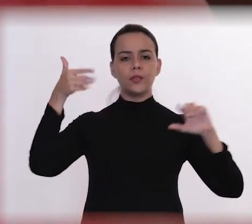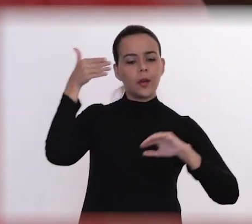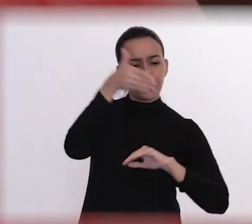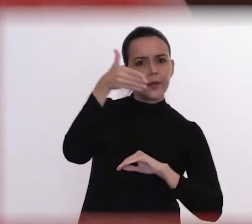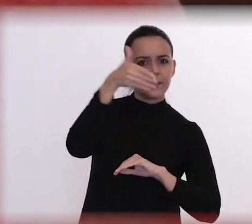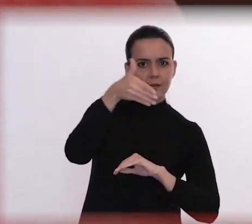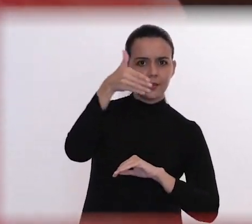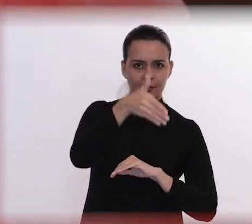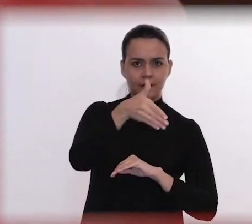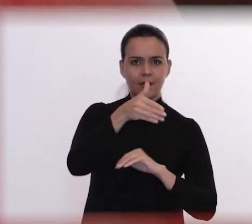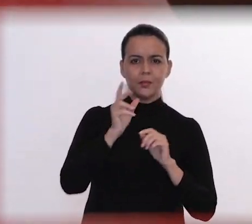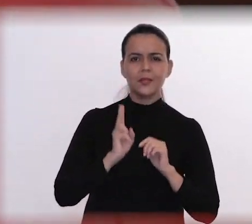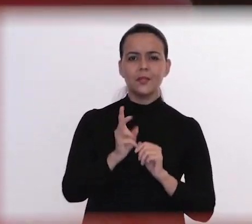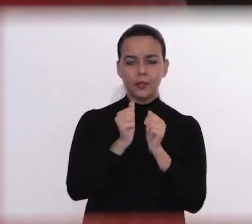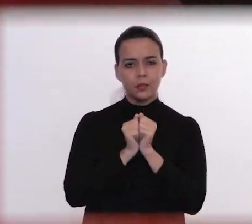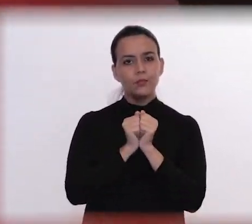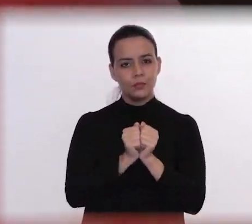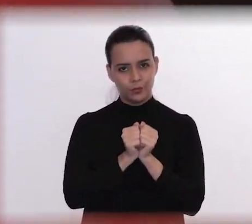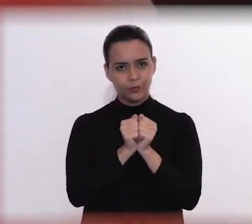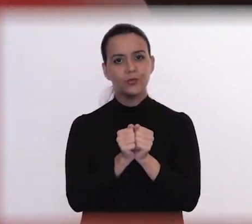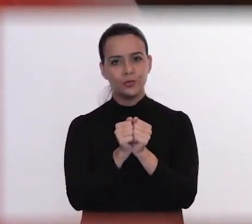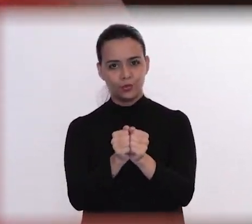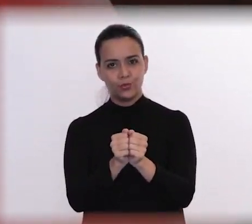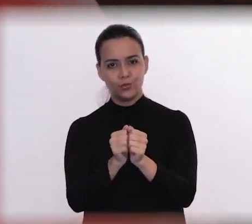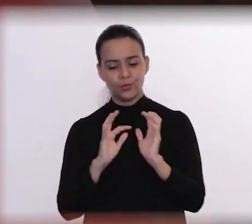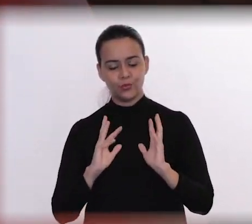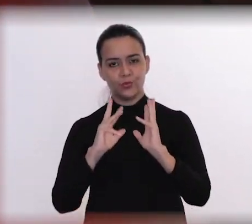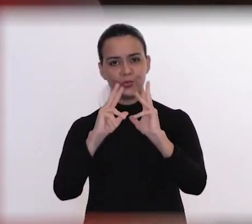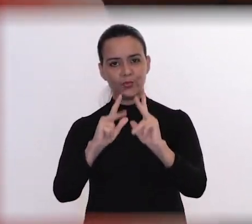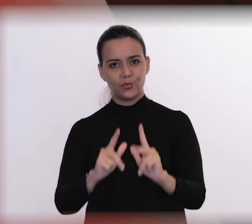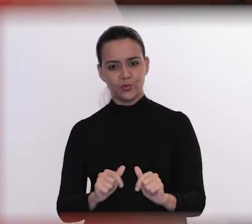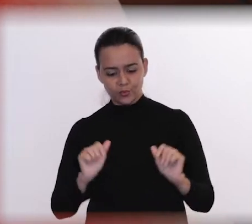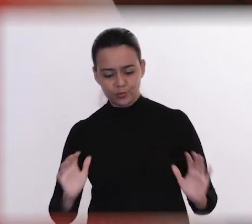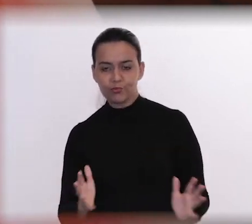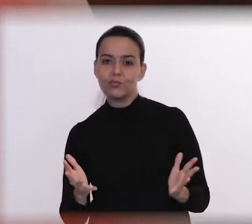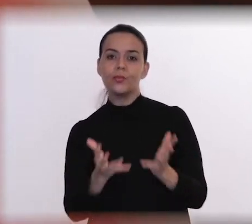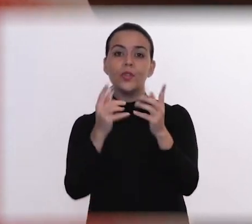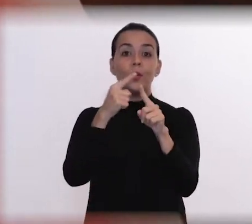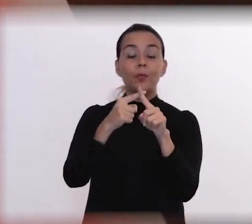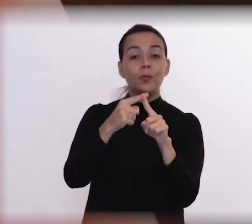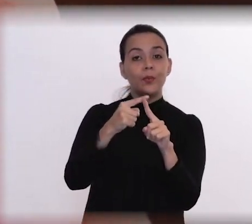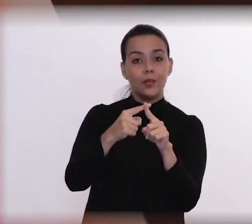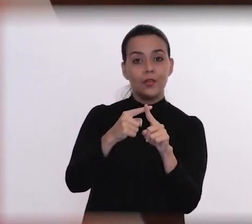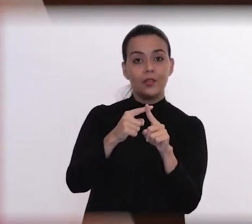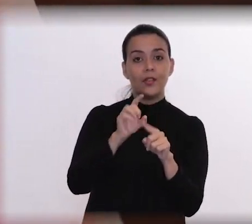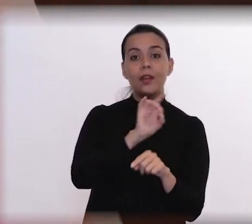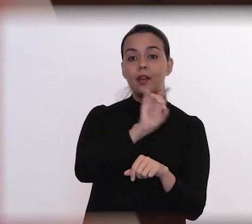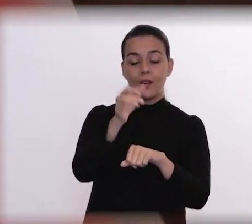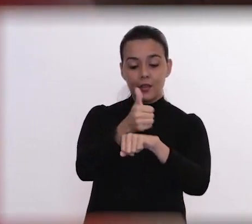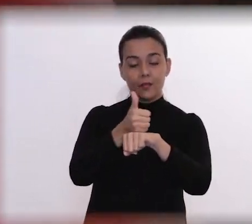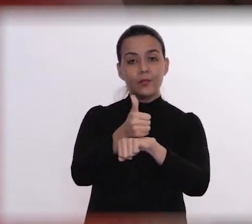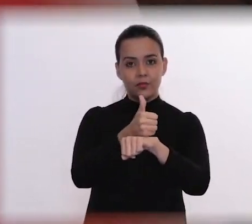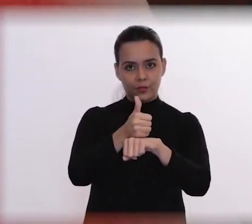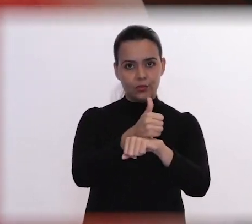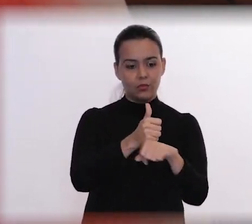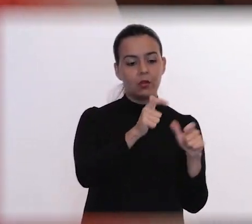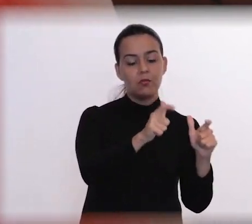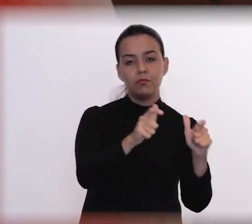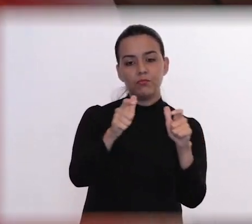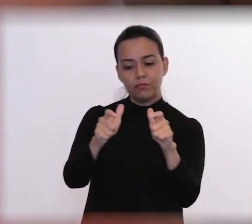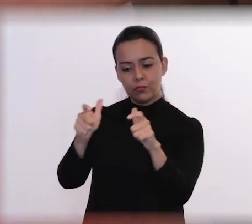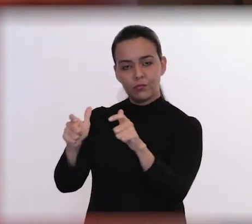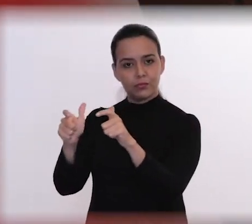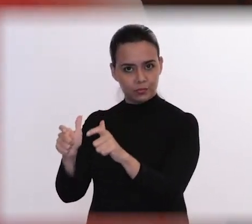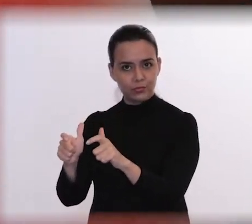3 festivais juntos, naquele empreendimento, porque cada um no seu local de